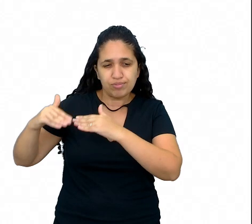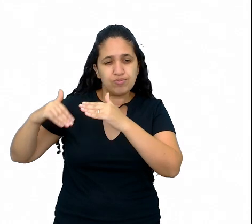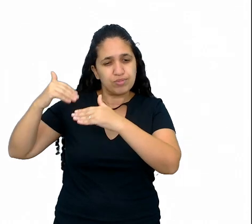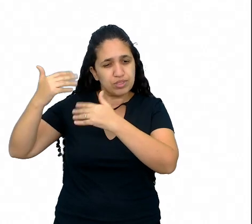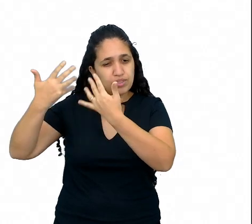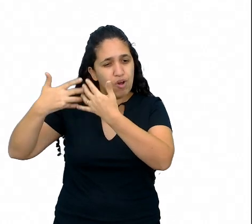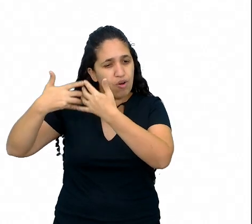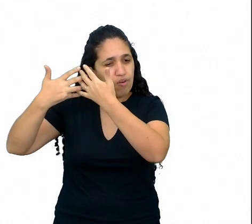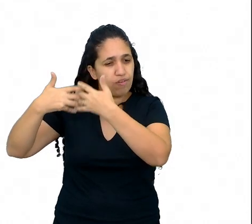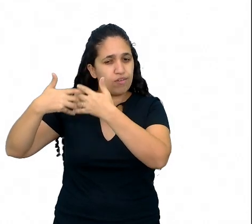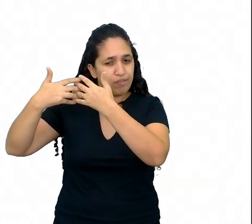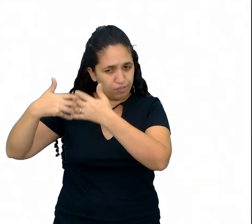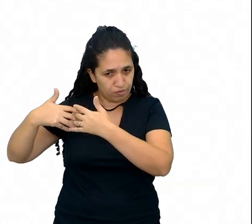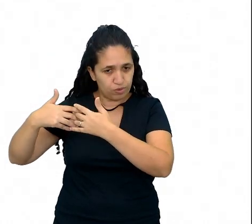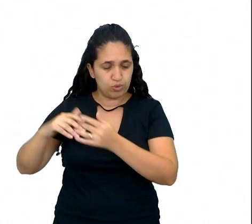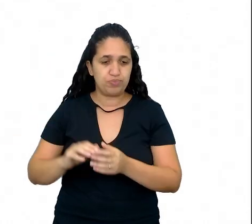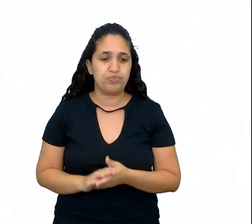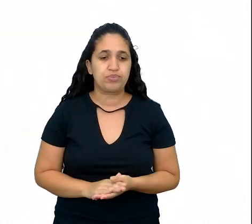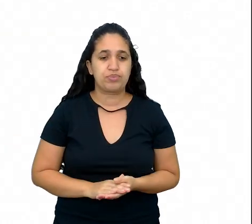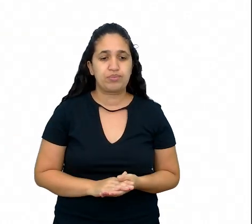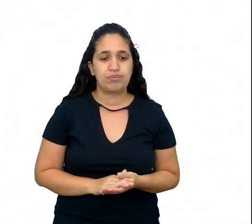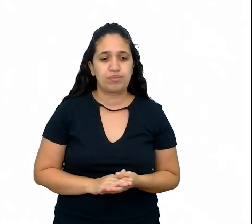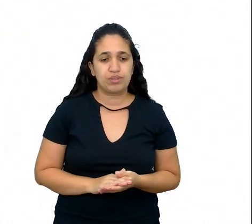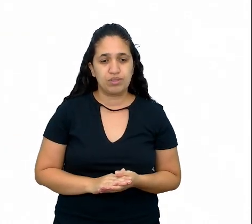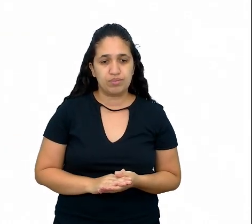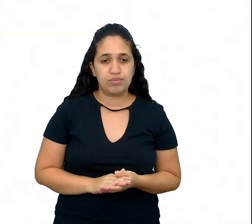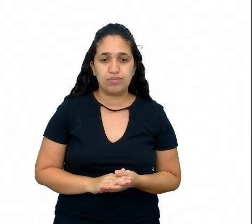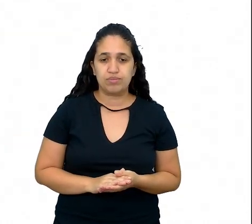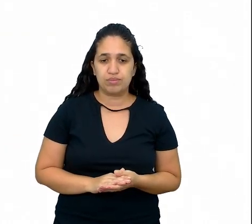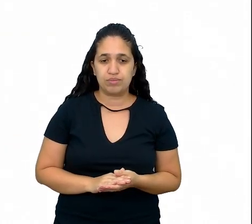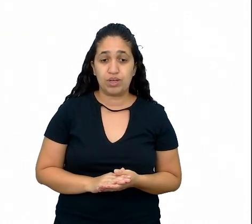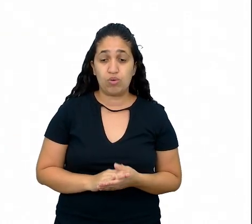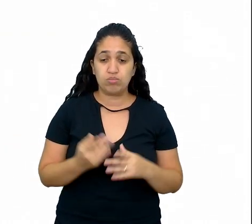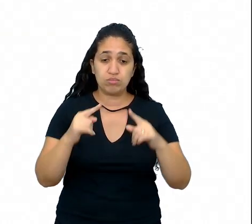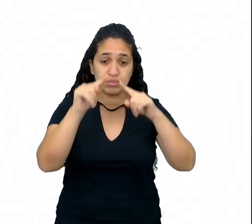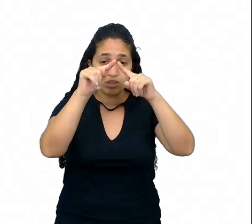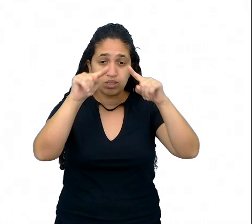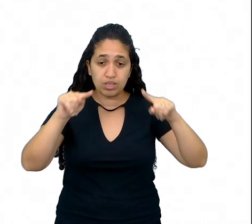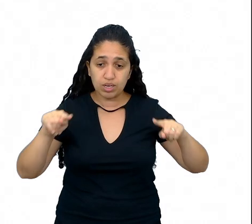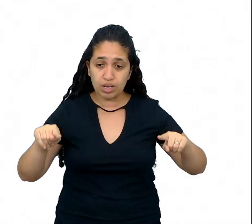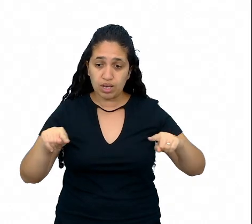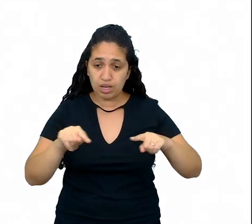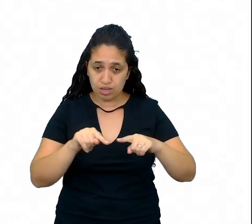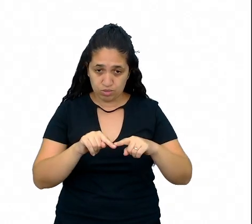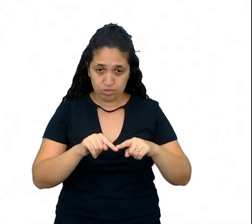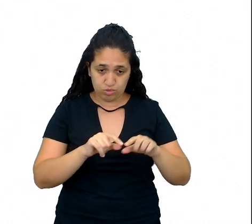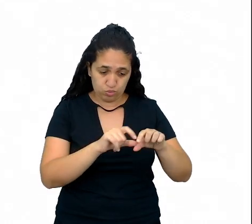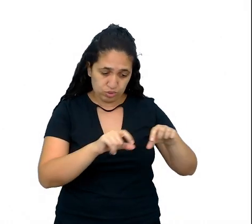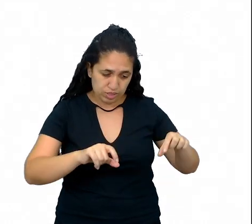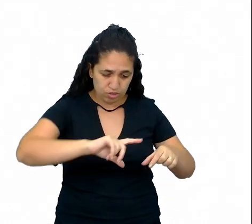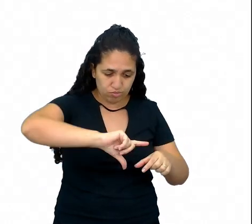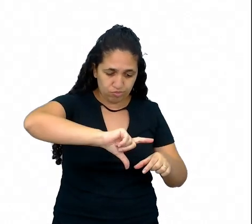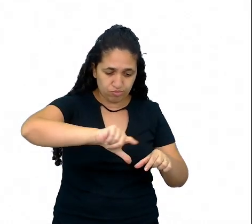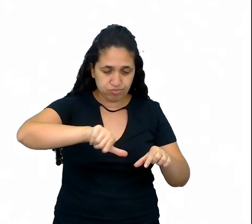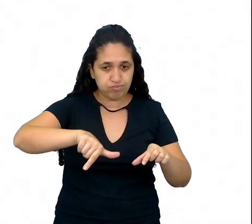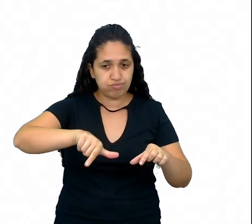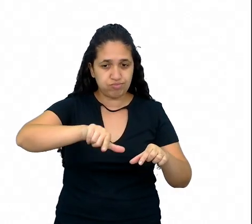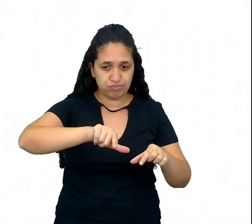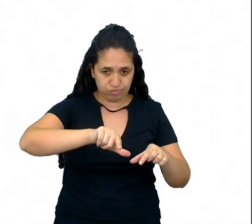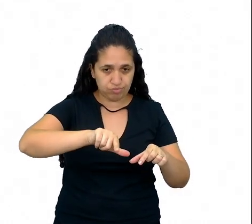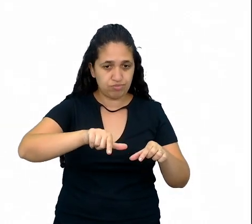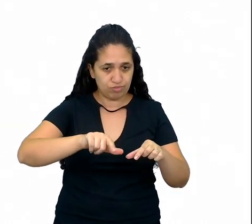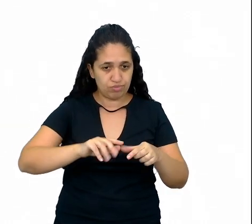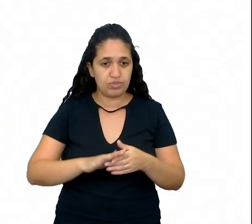estão. Então, nós temos construir triângulos usando régua e compasso, reconhecer a condição de existência